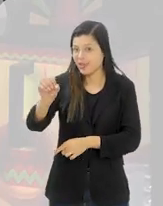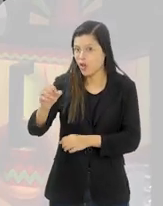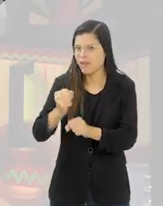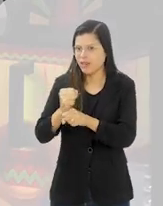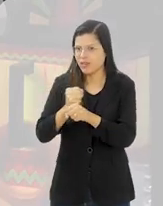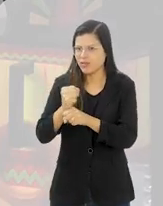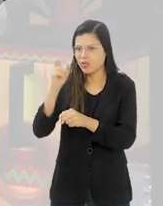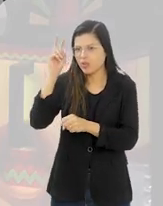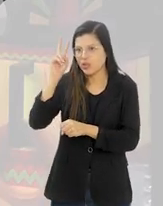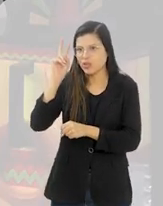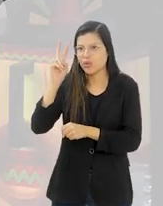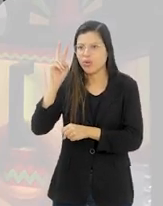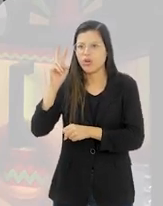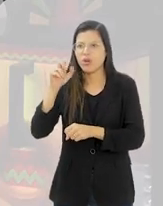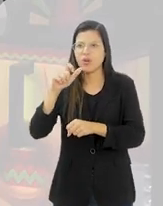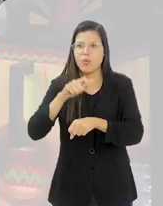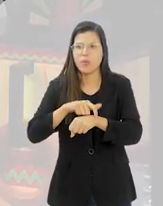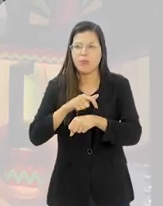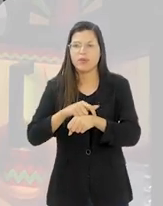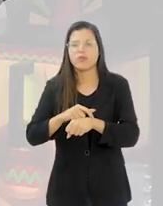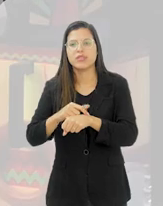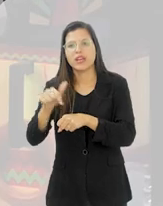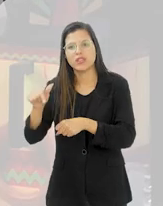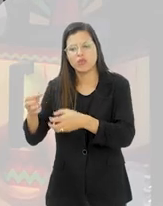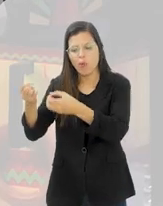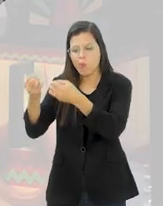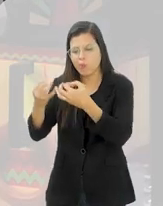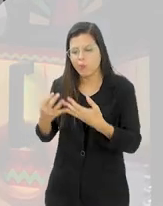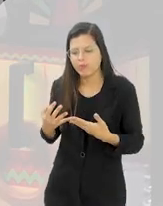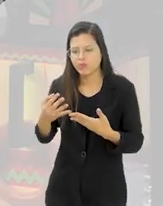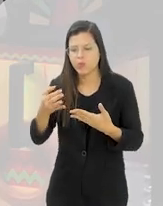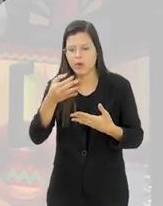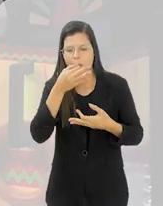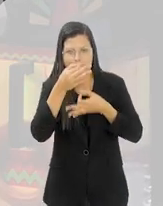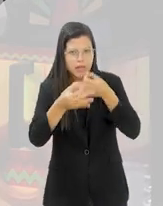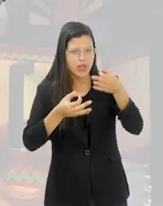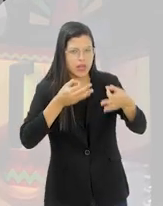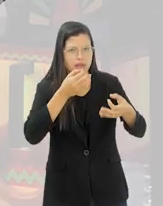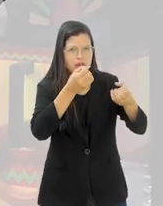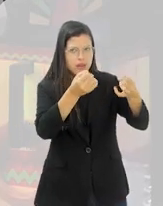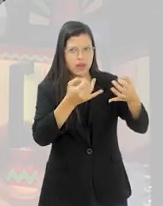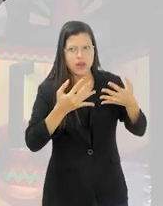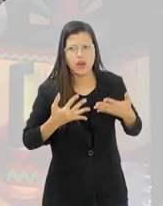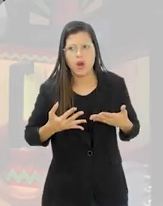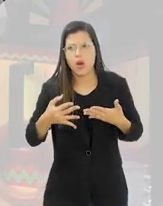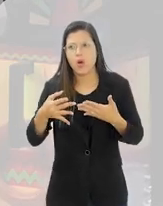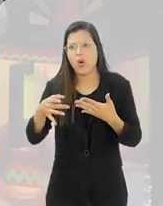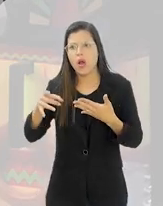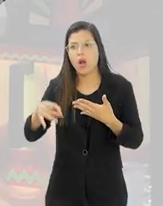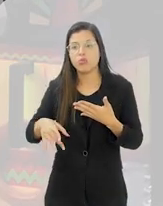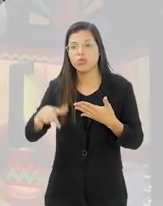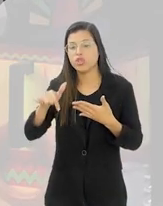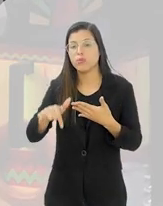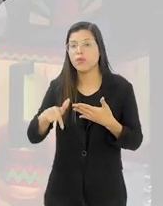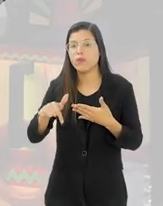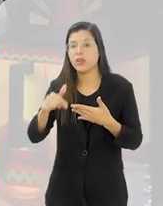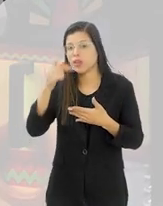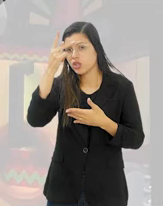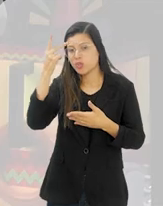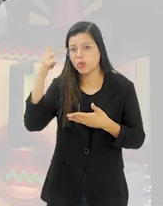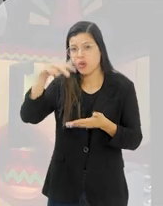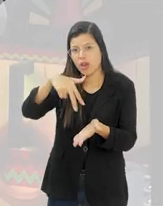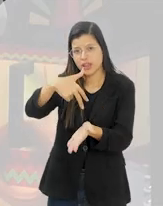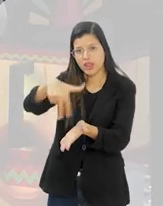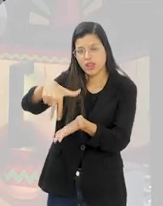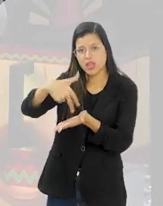anos de história, que a gente foi escutando todos vocês, né, a última escuta que nós tivemos, assim, que valeu muito a pena, foi